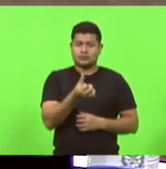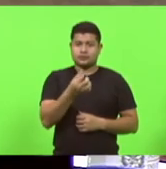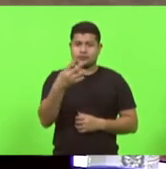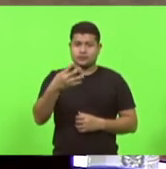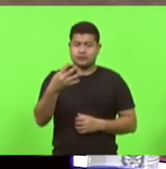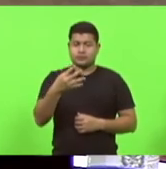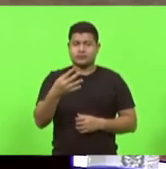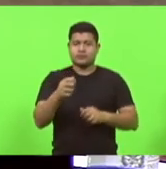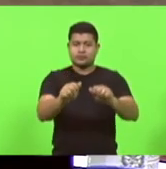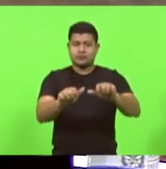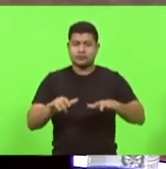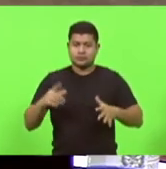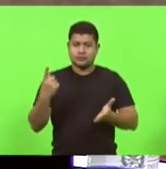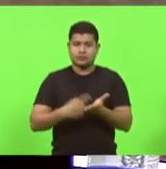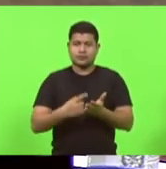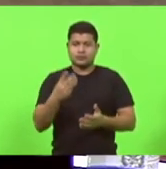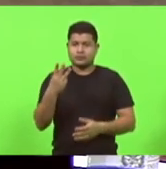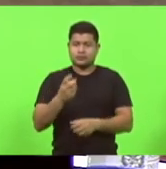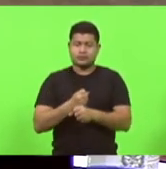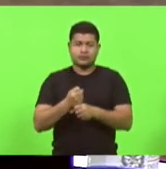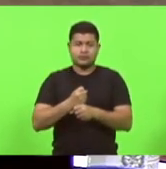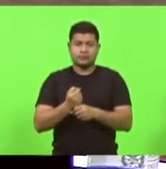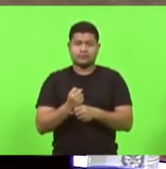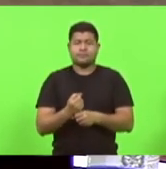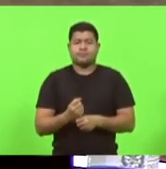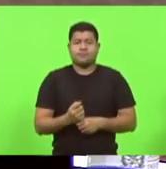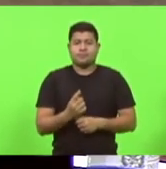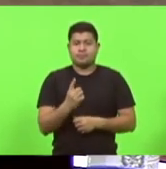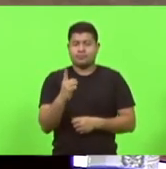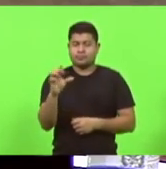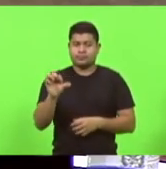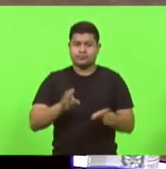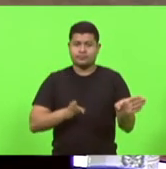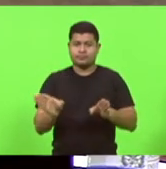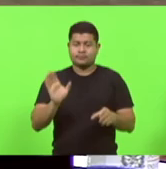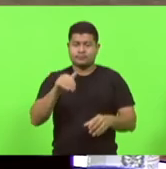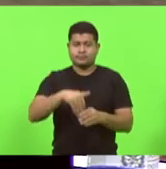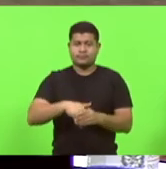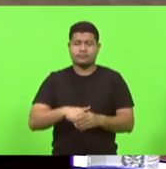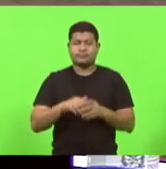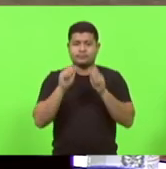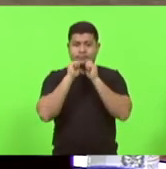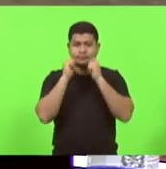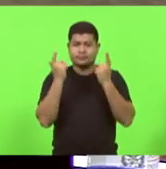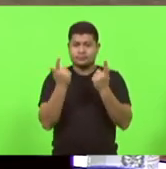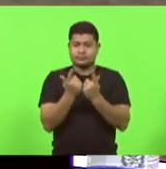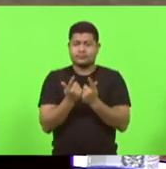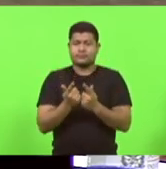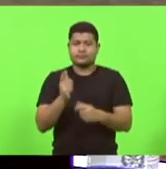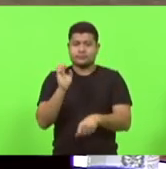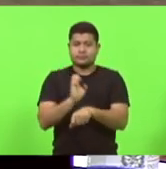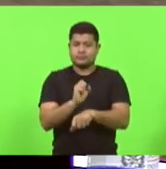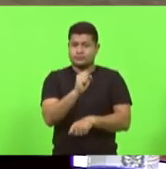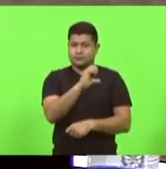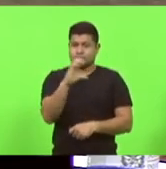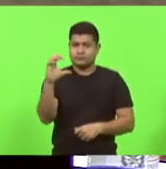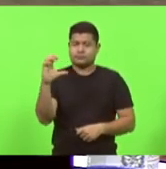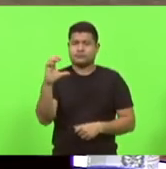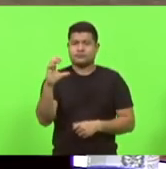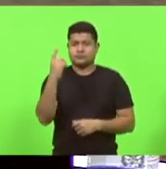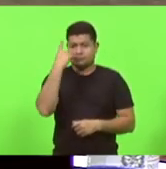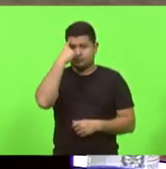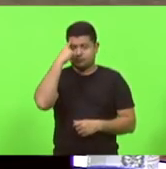64ª sessão ordinária da 3ª sessão legislativa da 19ª legislatura da Assembleia Legislativa do Estado de Santa Catarina,